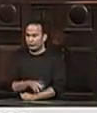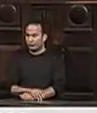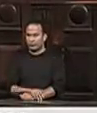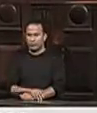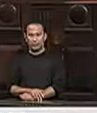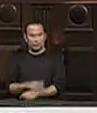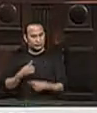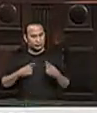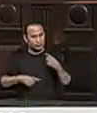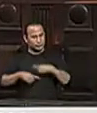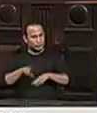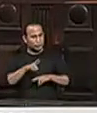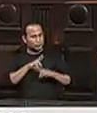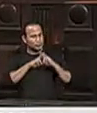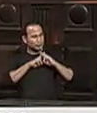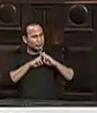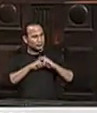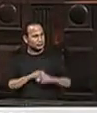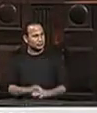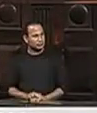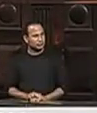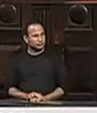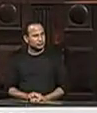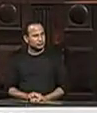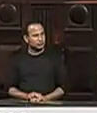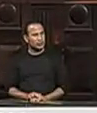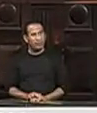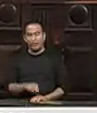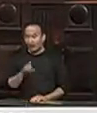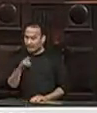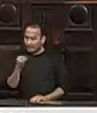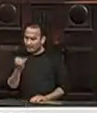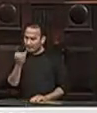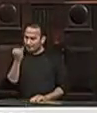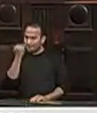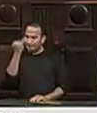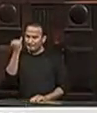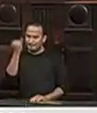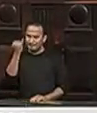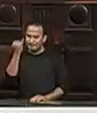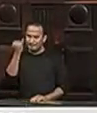respeitável. Então, foi muito importante, foi muito,